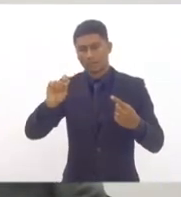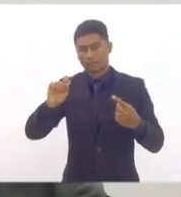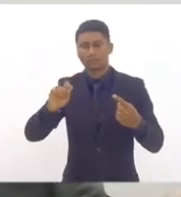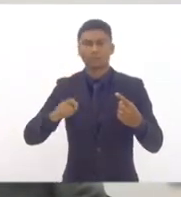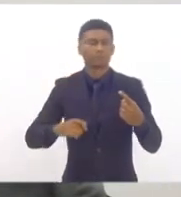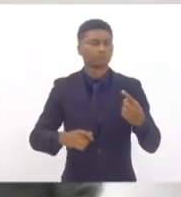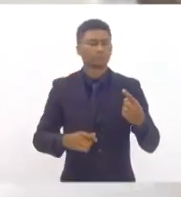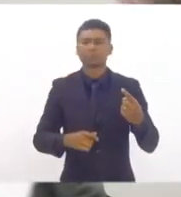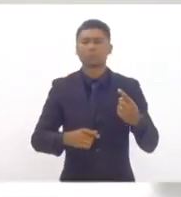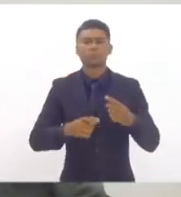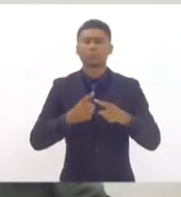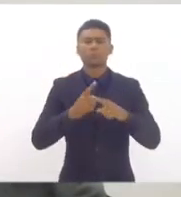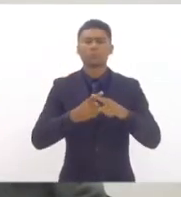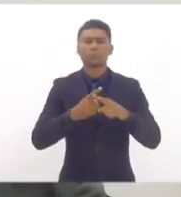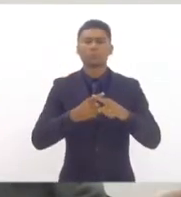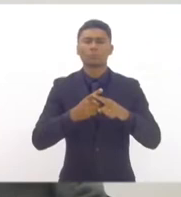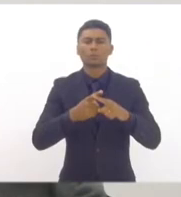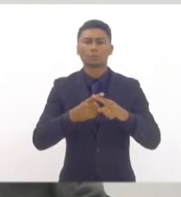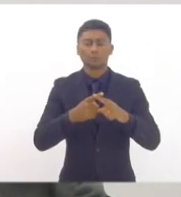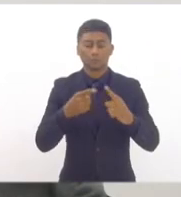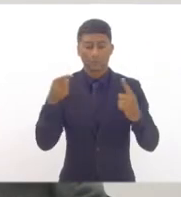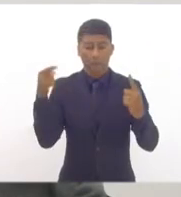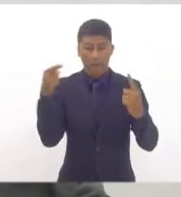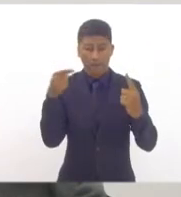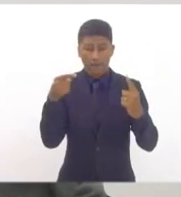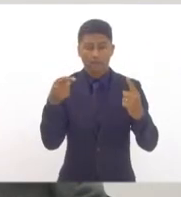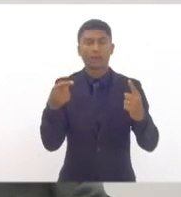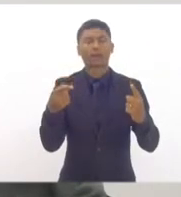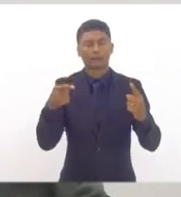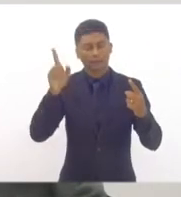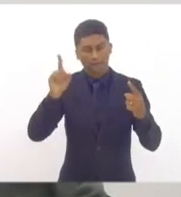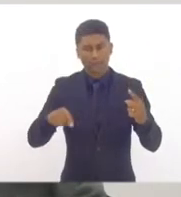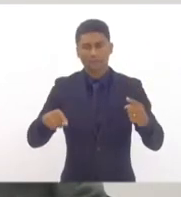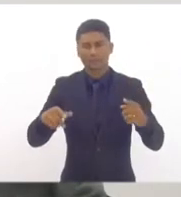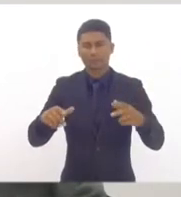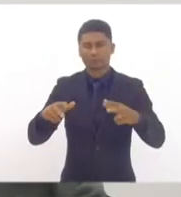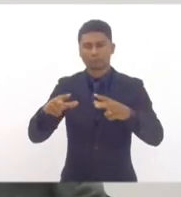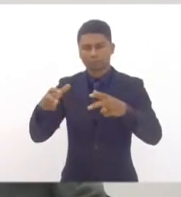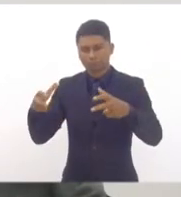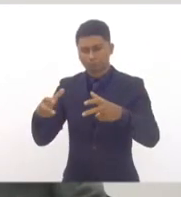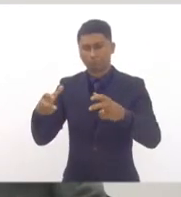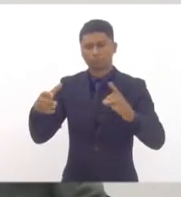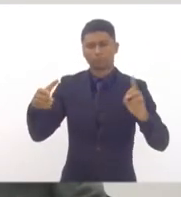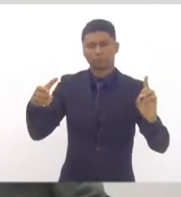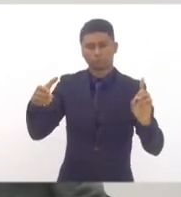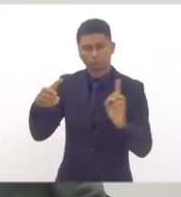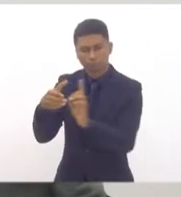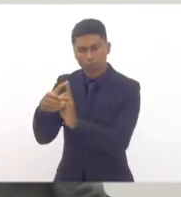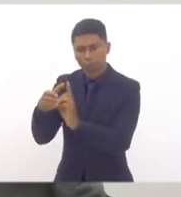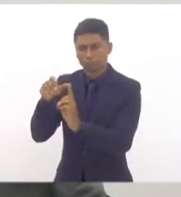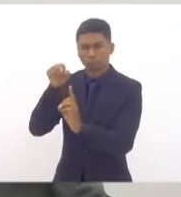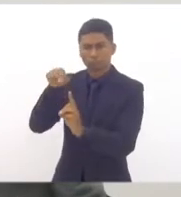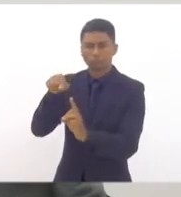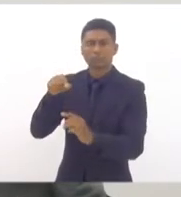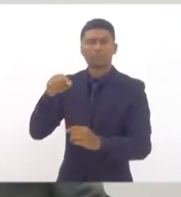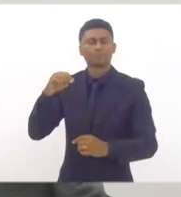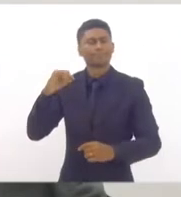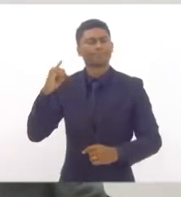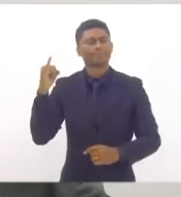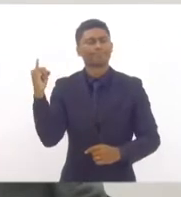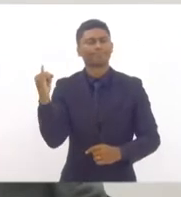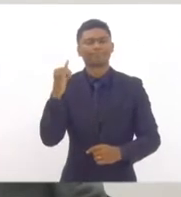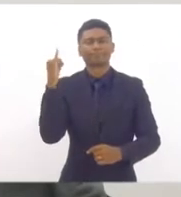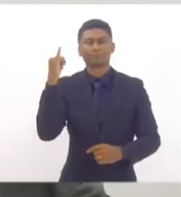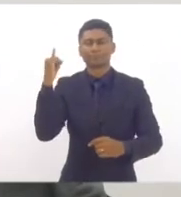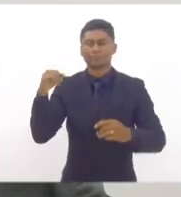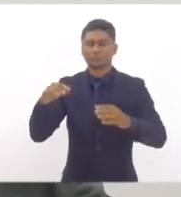justificando que Natália atualmente é membro do mecanismo, desempenha um papel fundamental na equipe atual